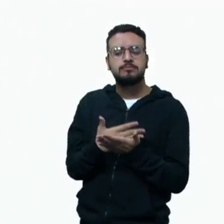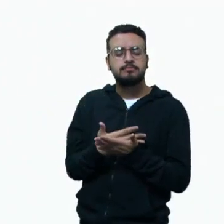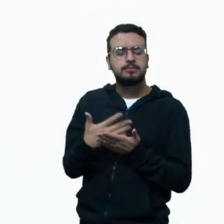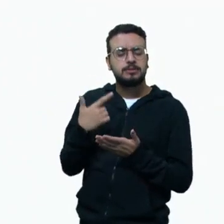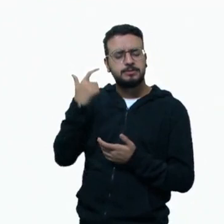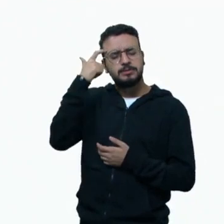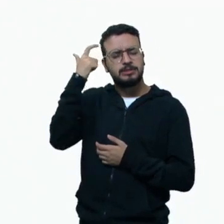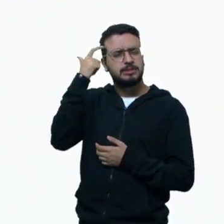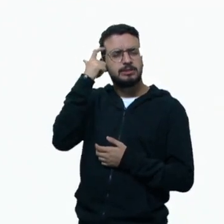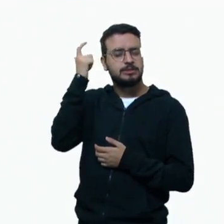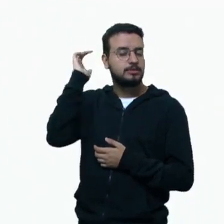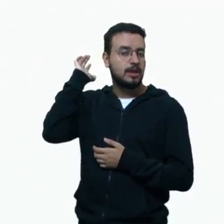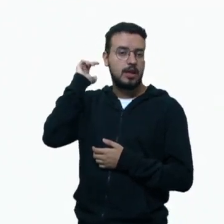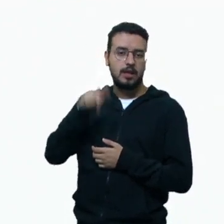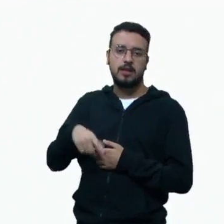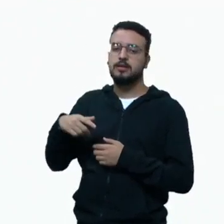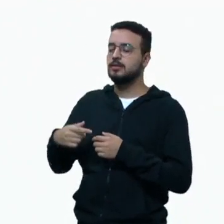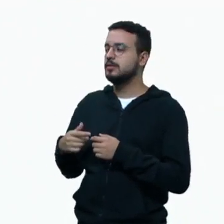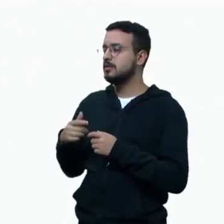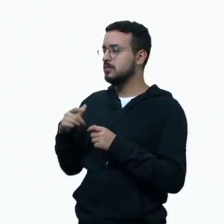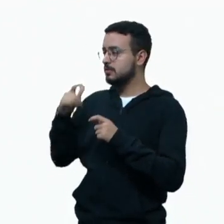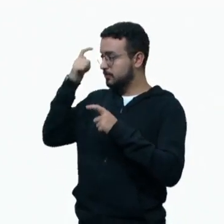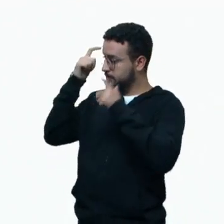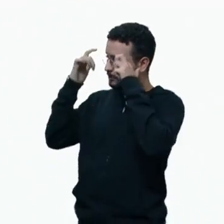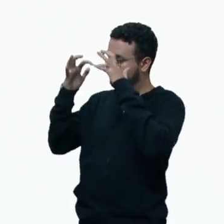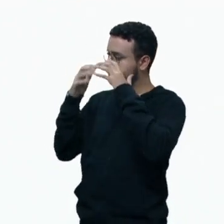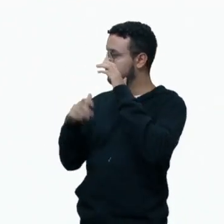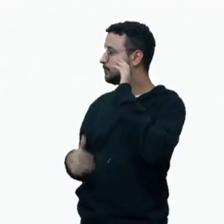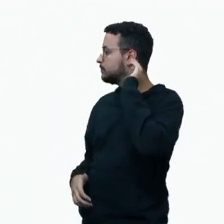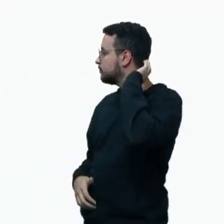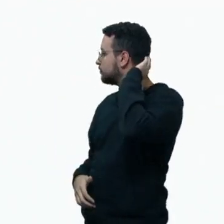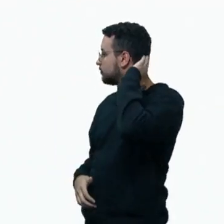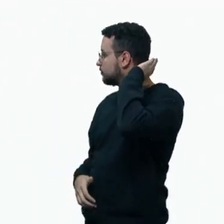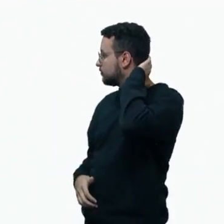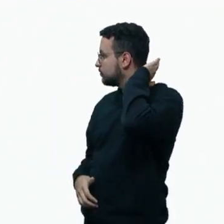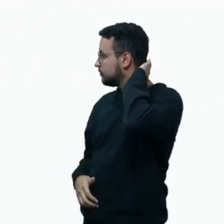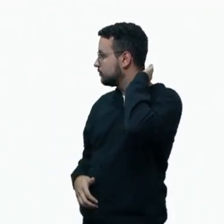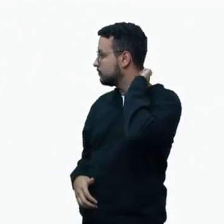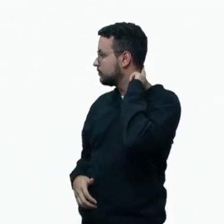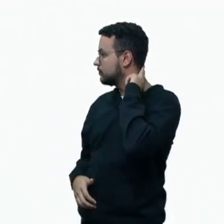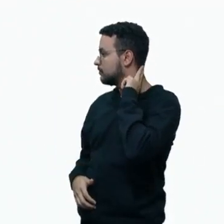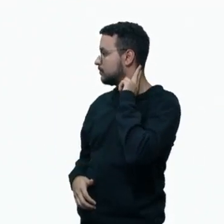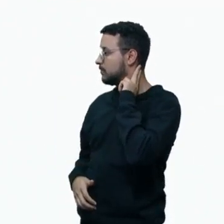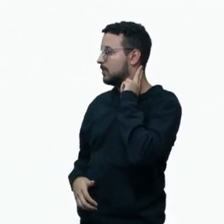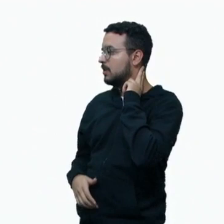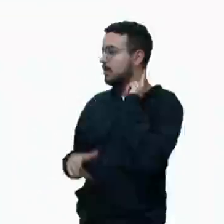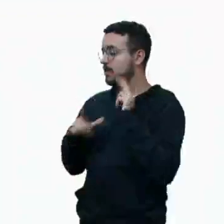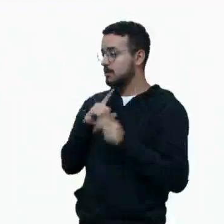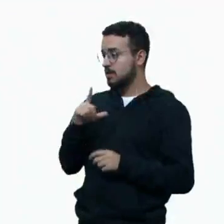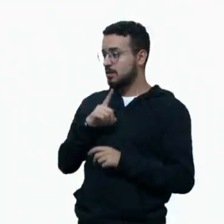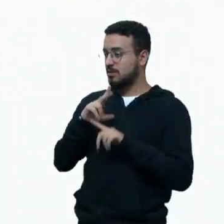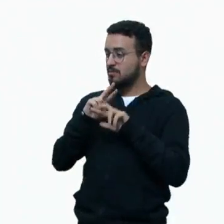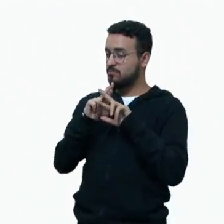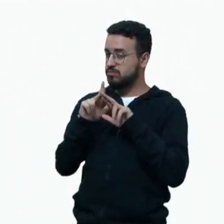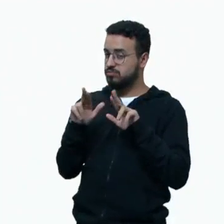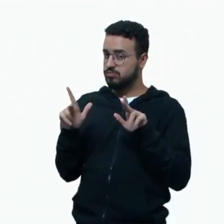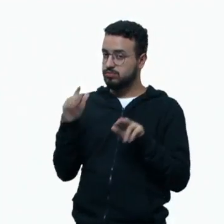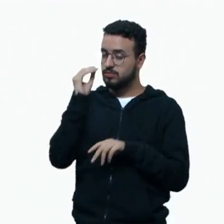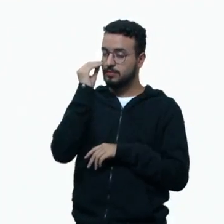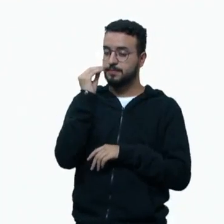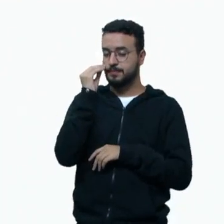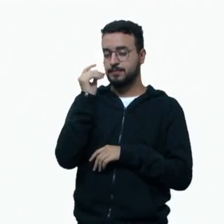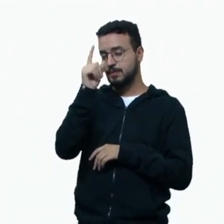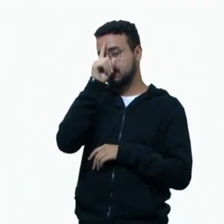porque você lembrou, é o lobo occipital. Tá? Então, nós temos em diversas situações do nosso dia a dia, não só pensando na educação